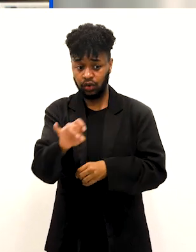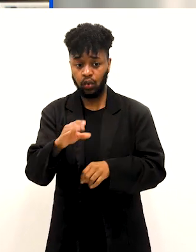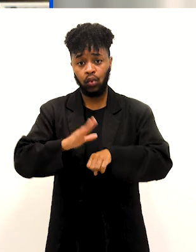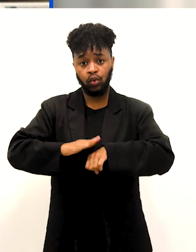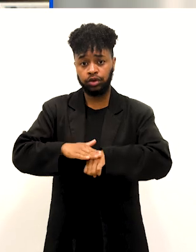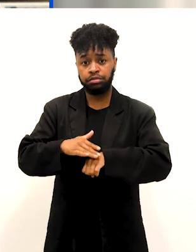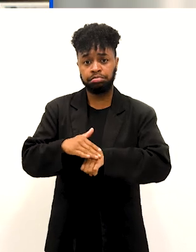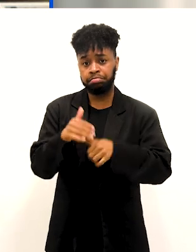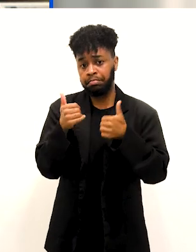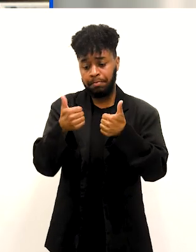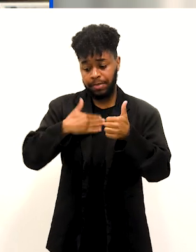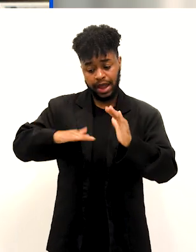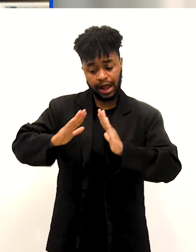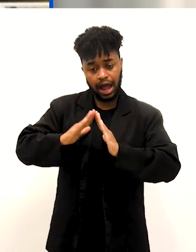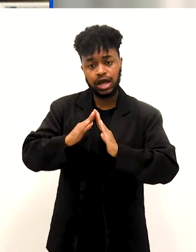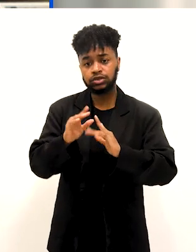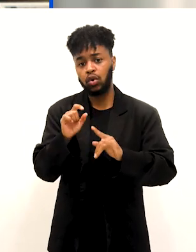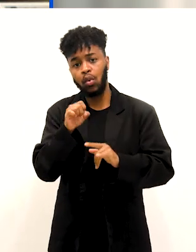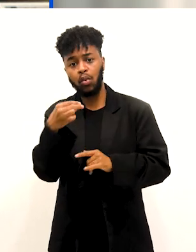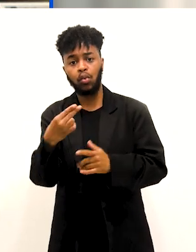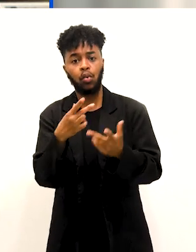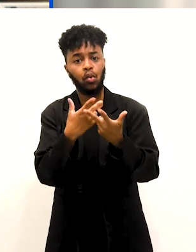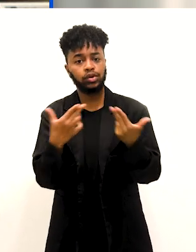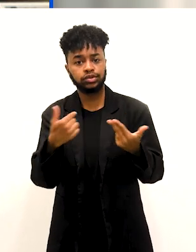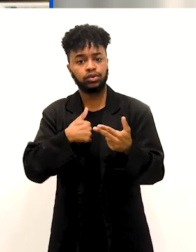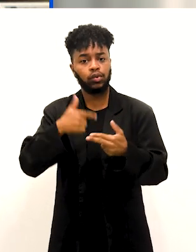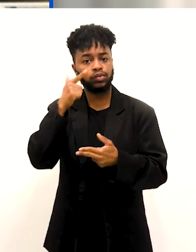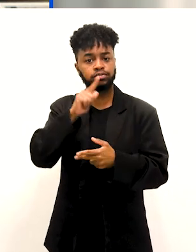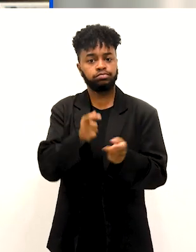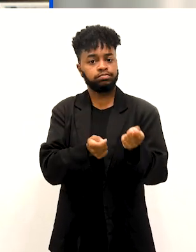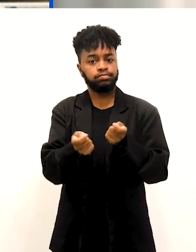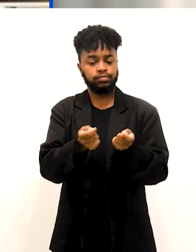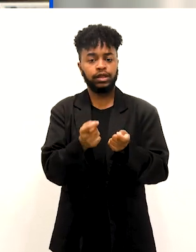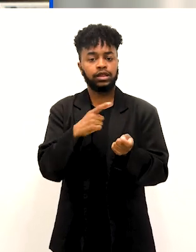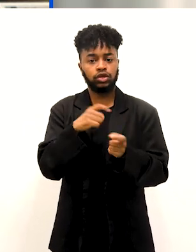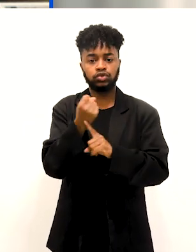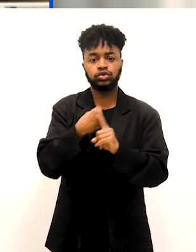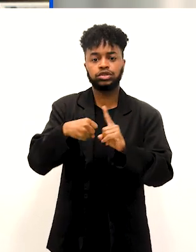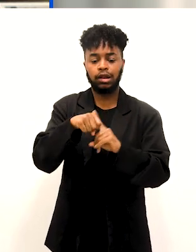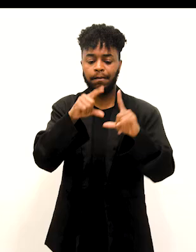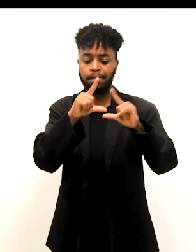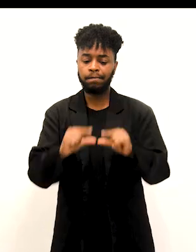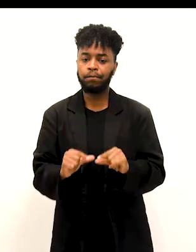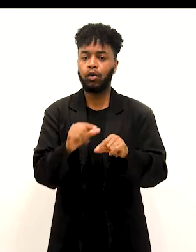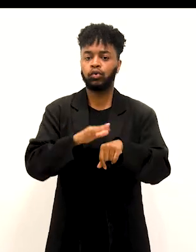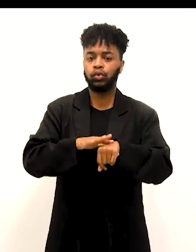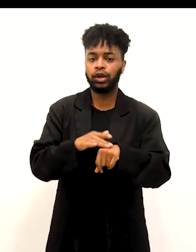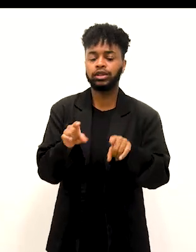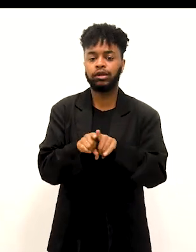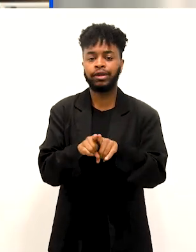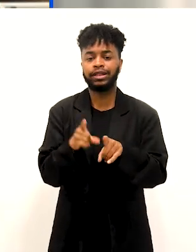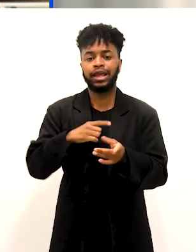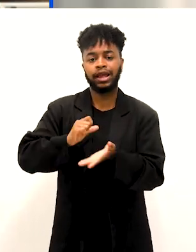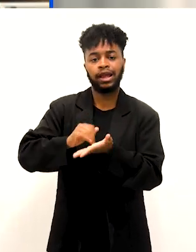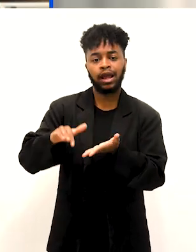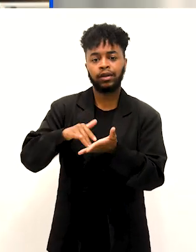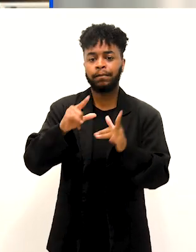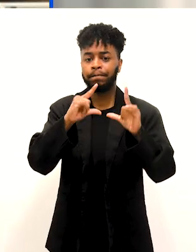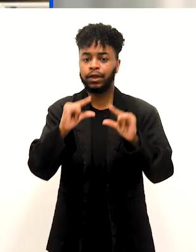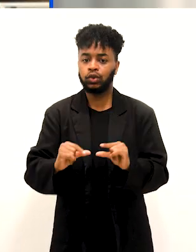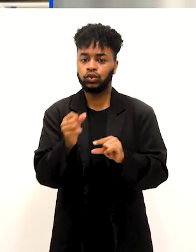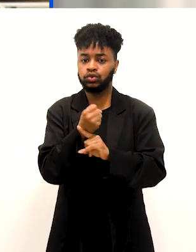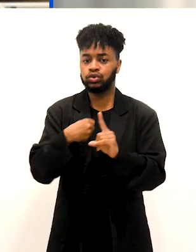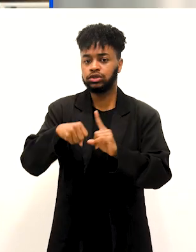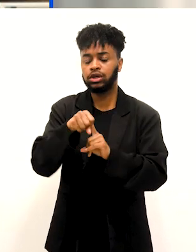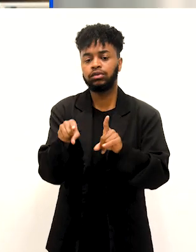bem daquilo que está ao seu alcance, com certeza nós teríamos uma sociedade menos doente, com certeza nós teríamos um custo menor para a sociedade e, com